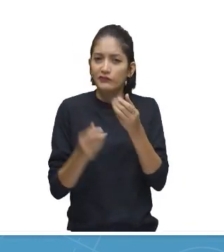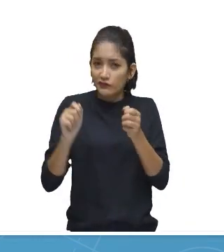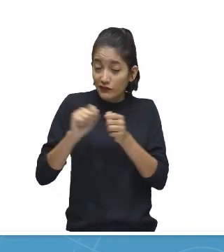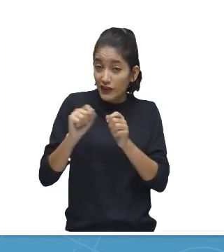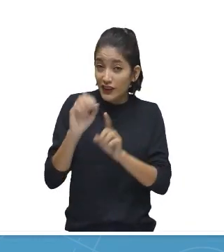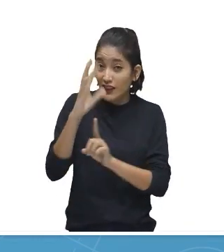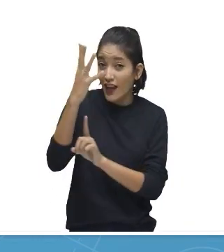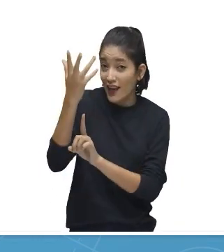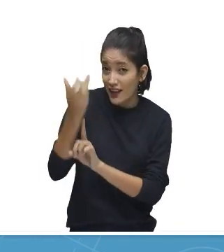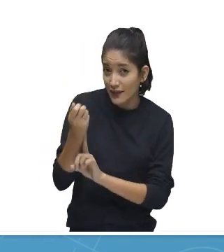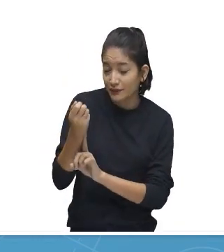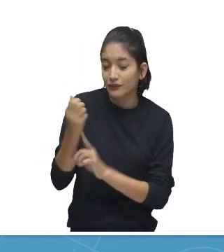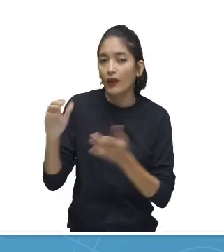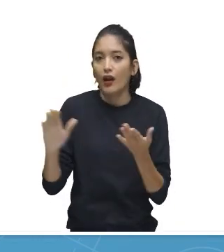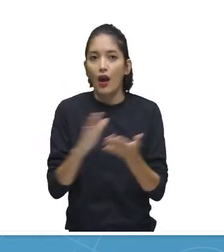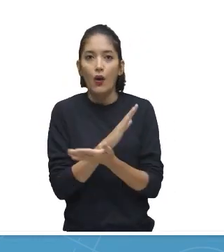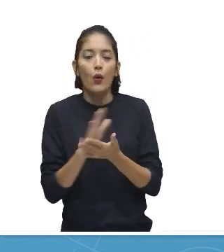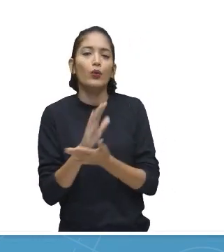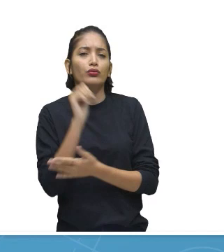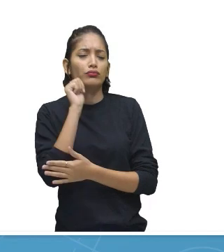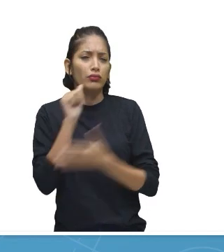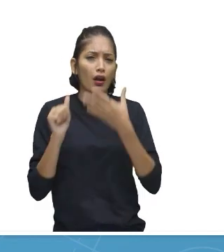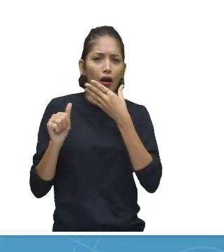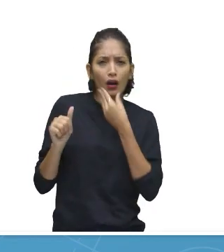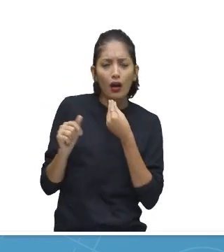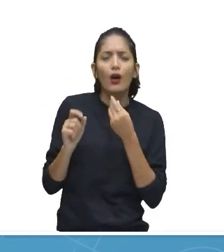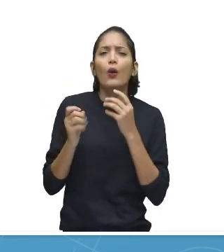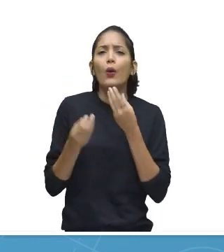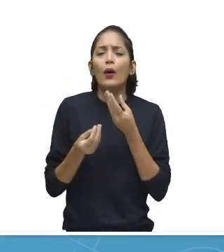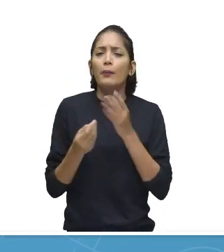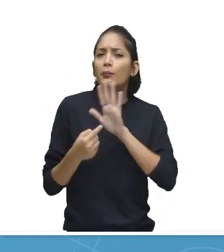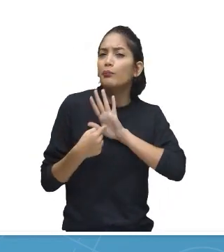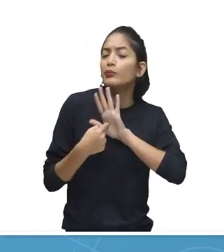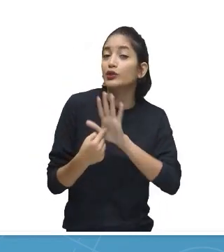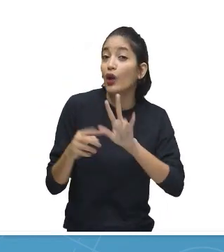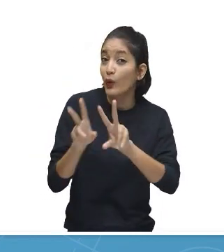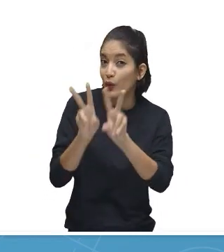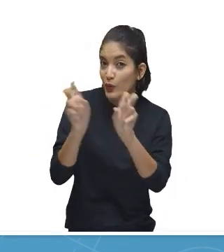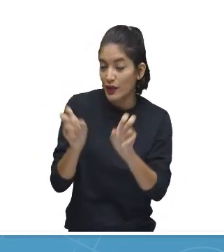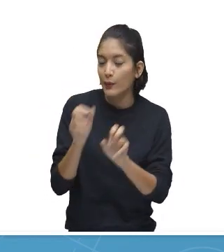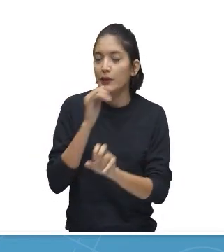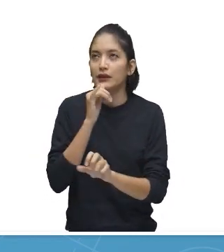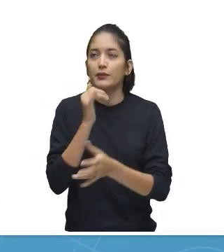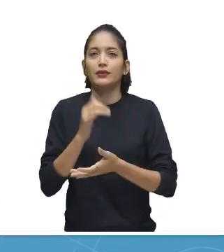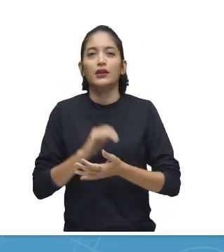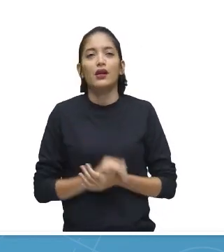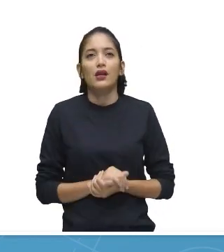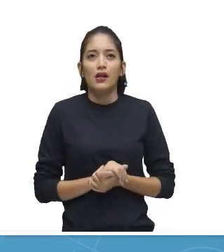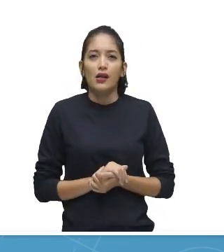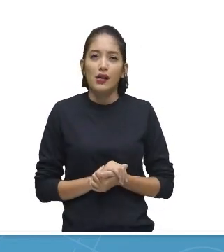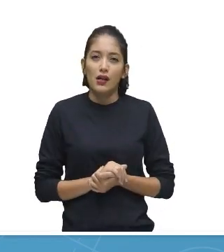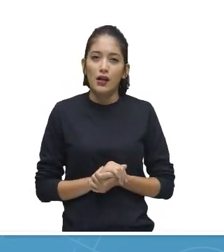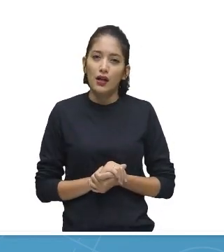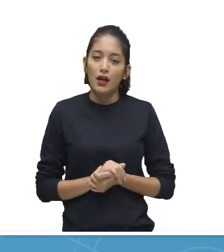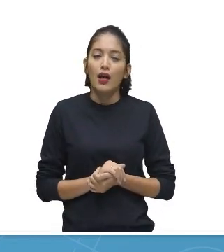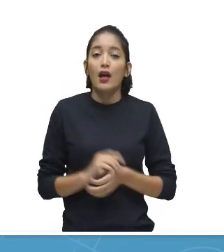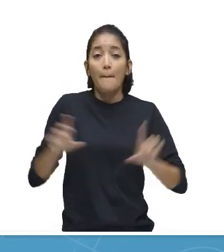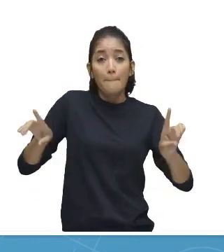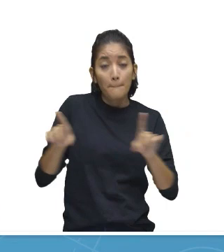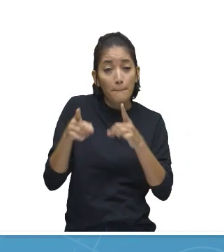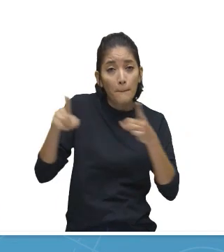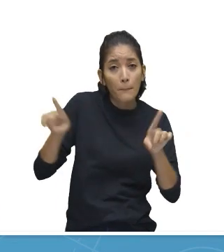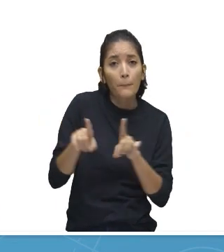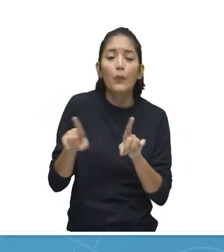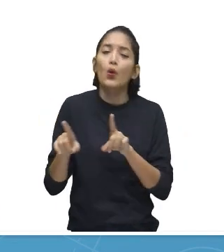muitos artistas, né, quando eles querem passar alguma mensagem, a gente viu isso, por exemplo, em gêneros musicais, música